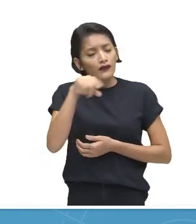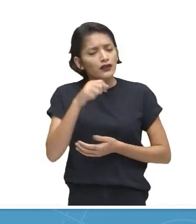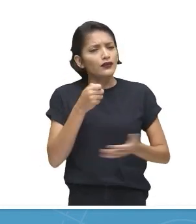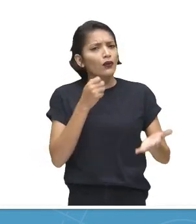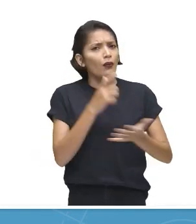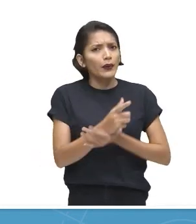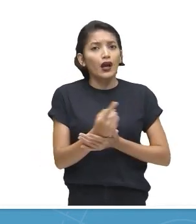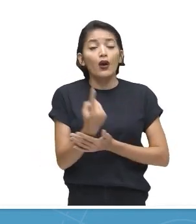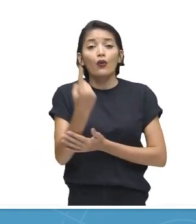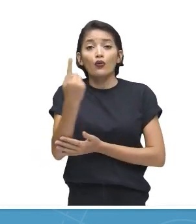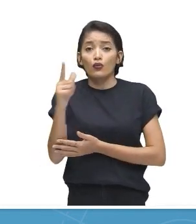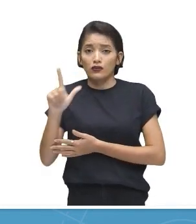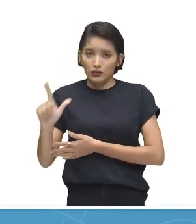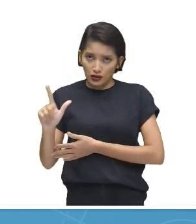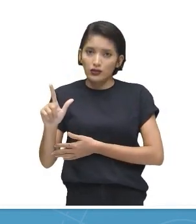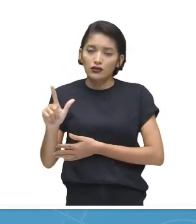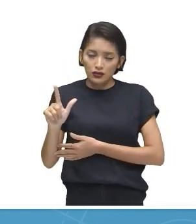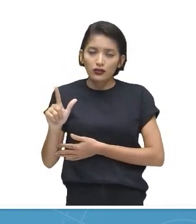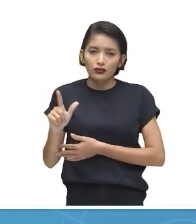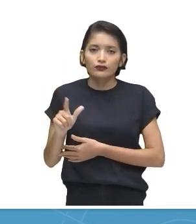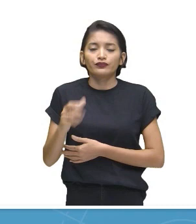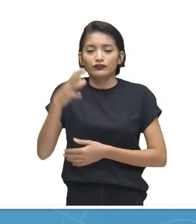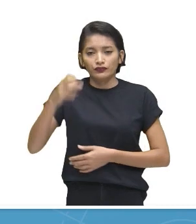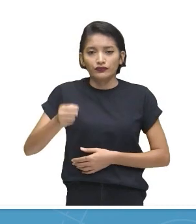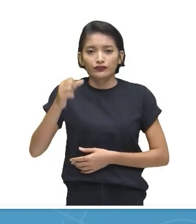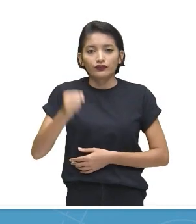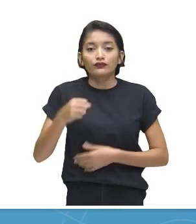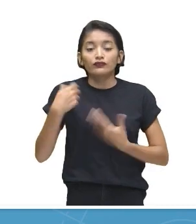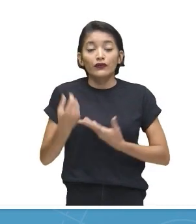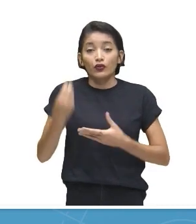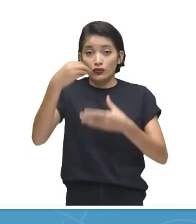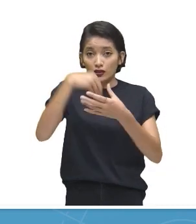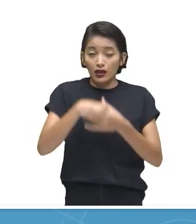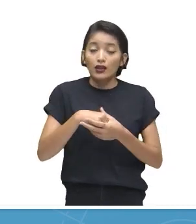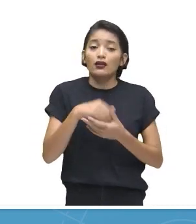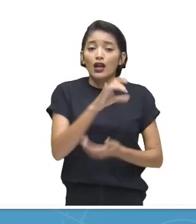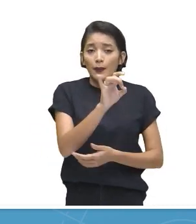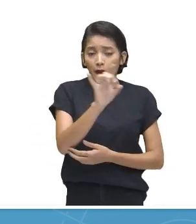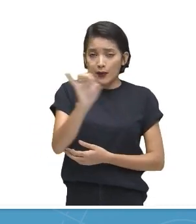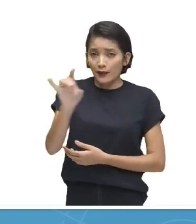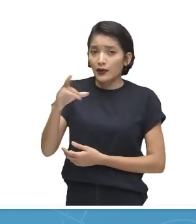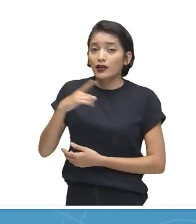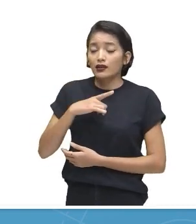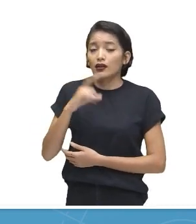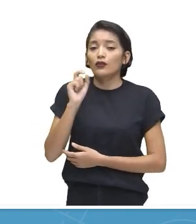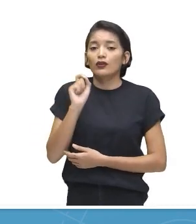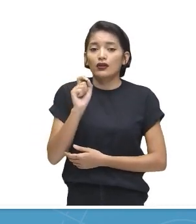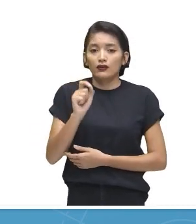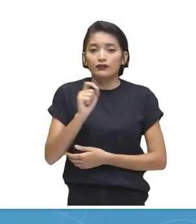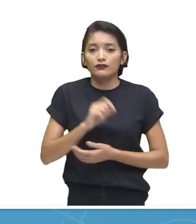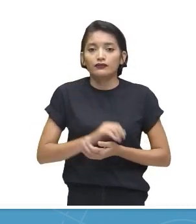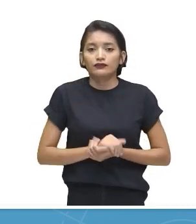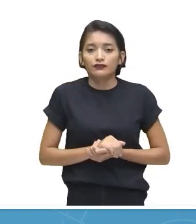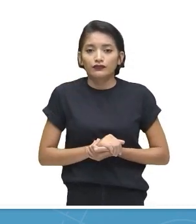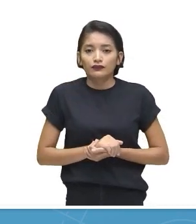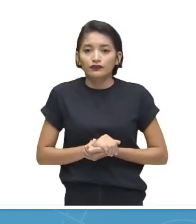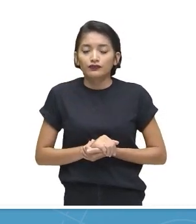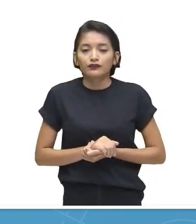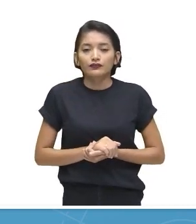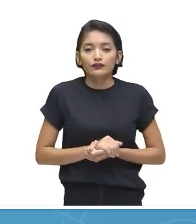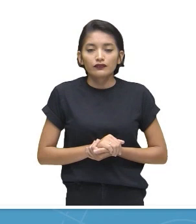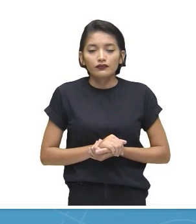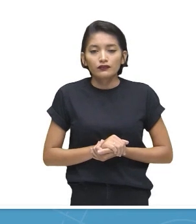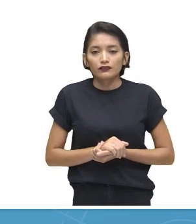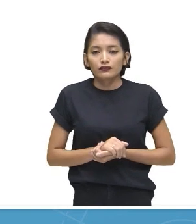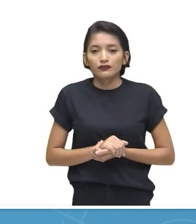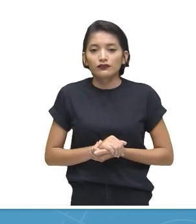1 litro de leite, né? Então, aqui dentro dessas garrafas, cada uma delas, nós temos aí, ó, cada uma dessas garrafas aqui, você